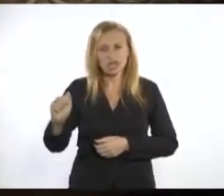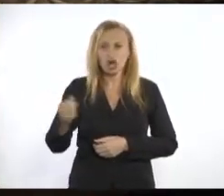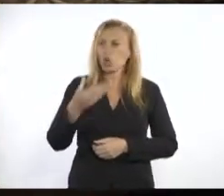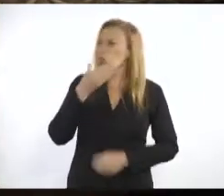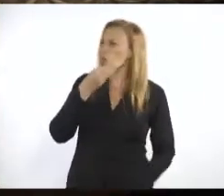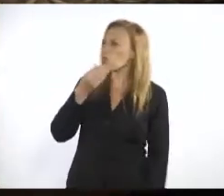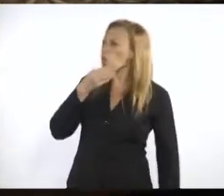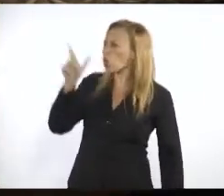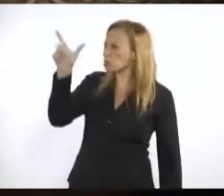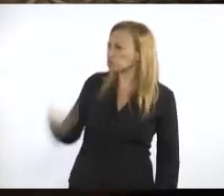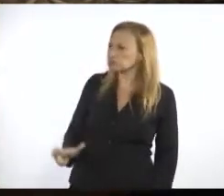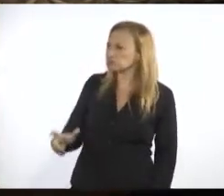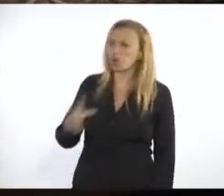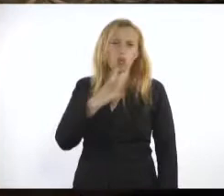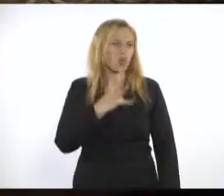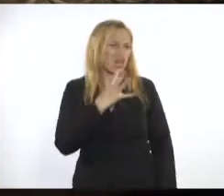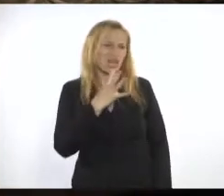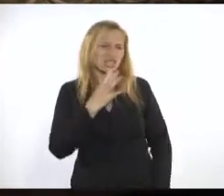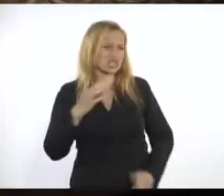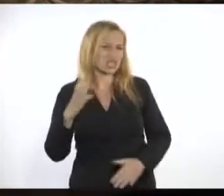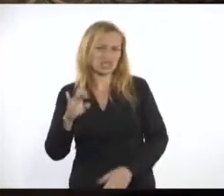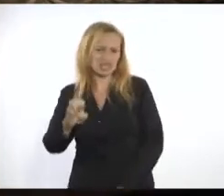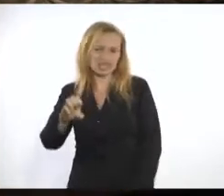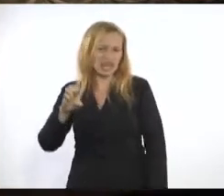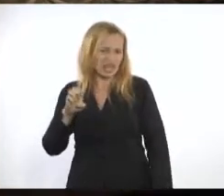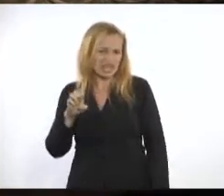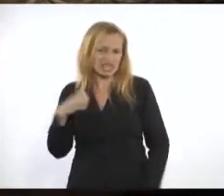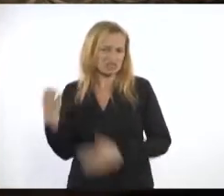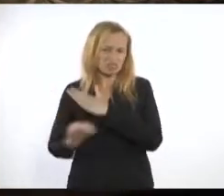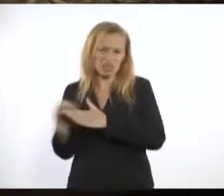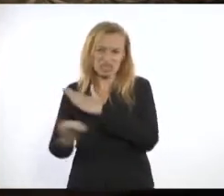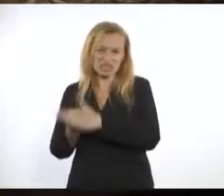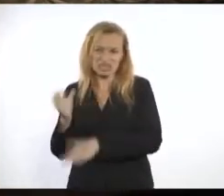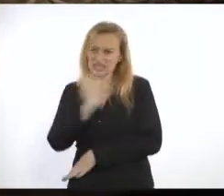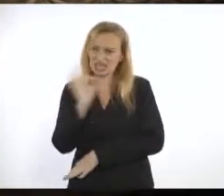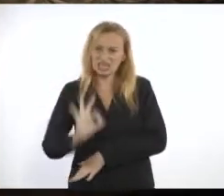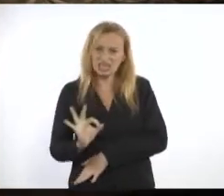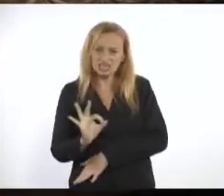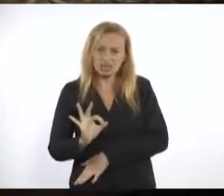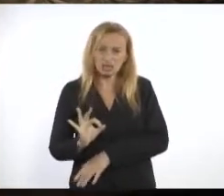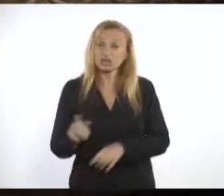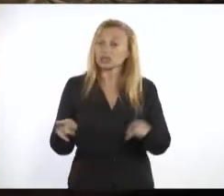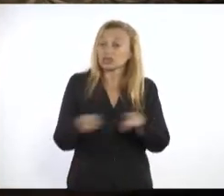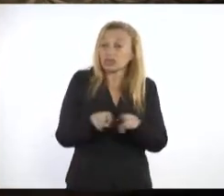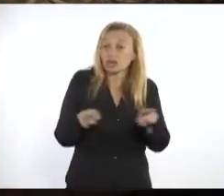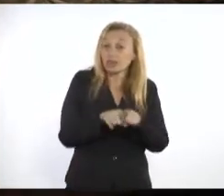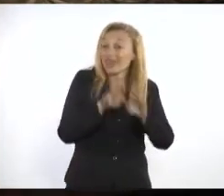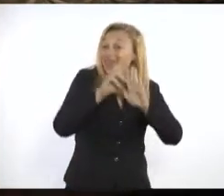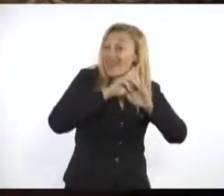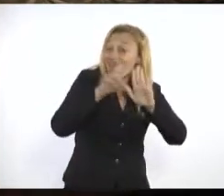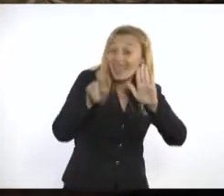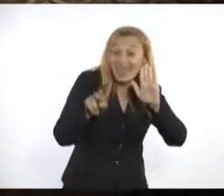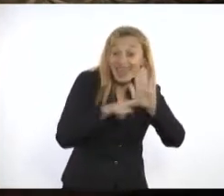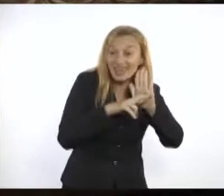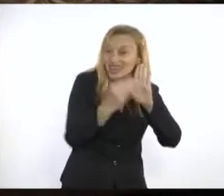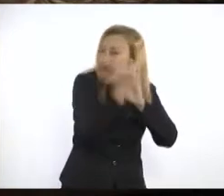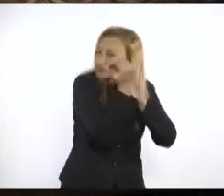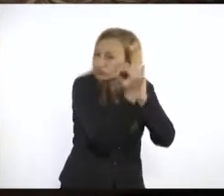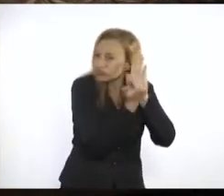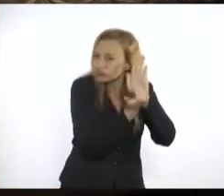desconhece a SEDAI, que desconhece minimamente as atribuições de uma agência